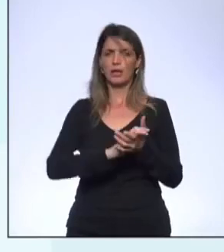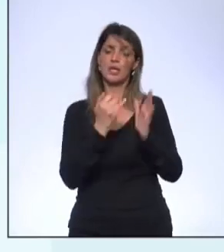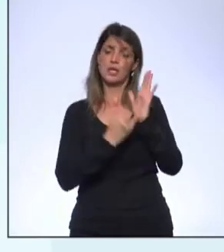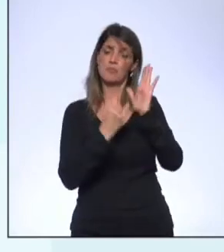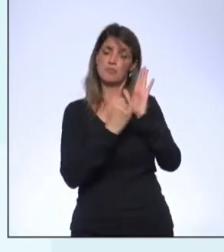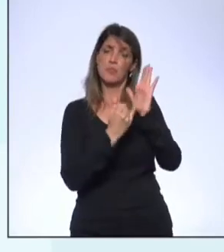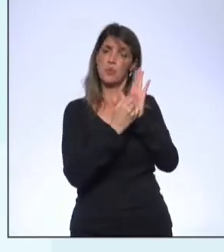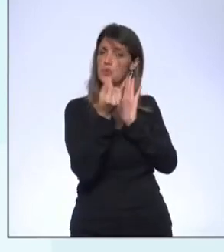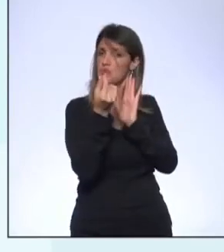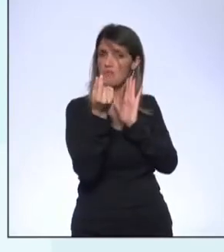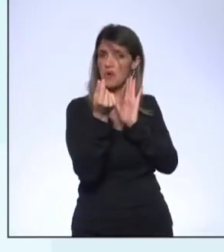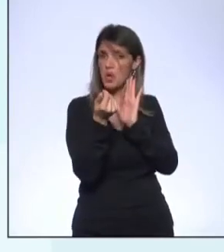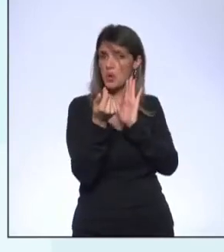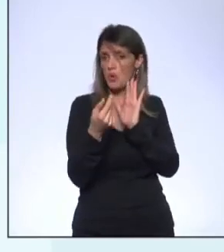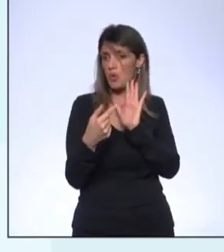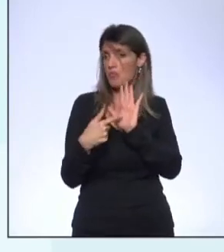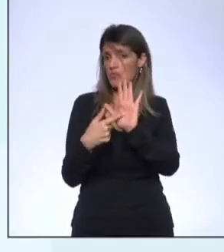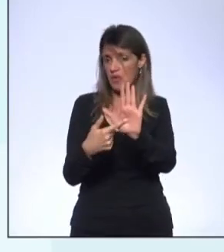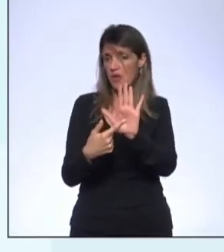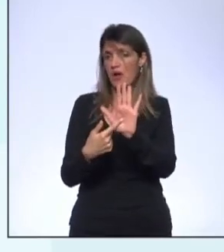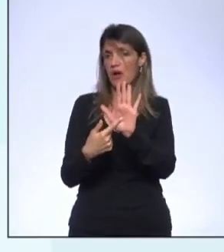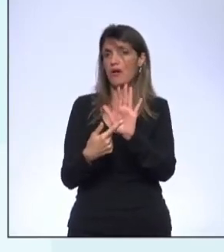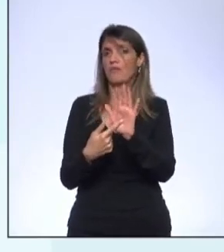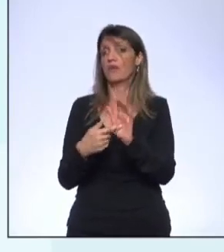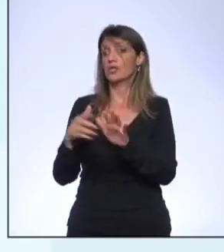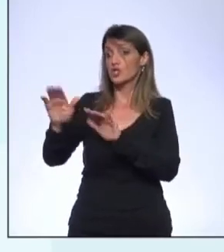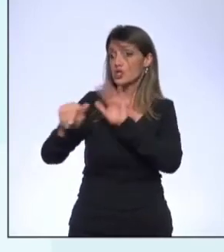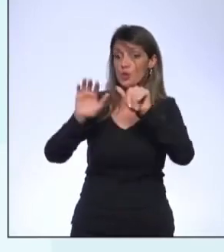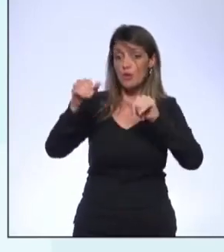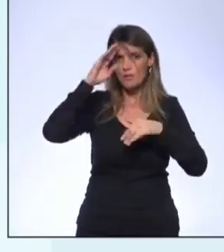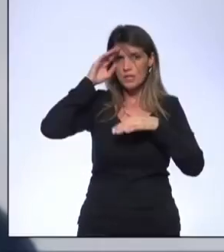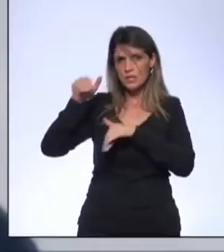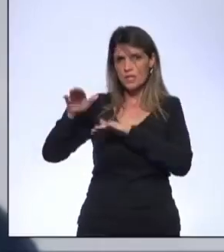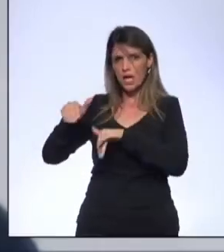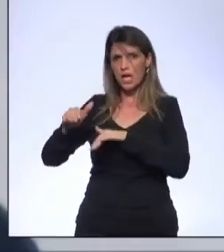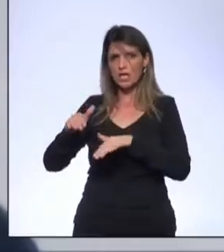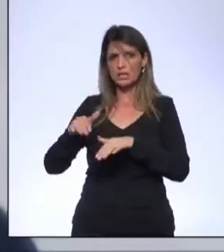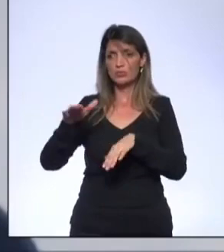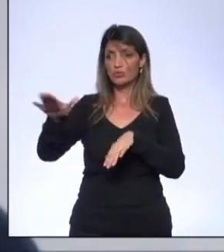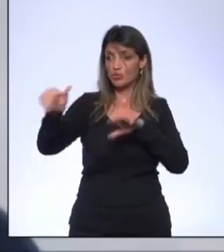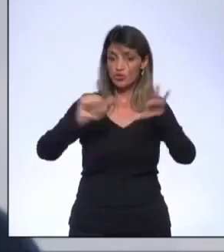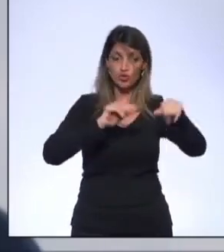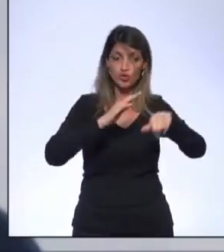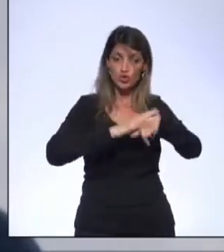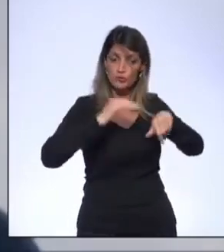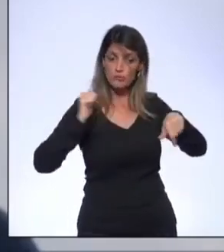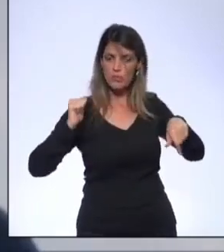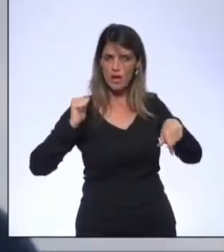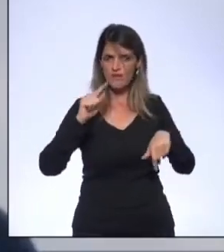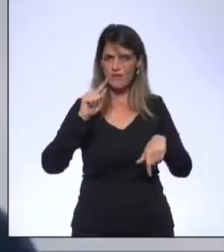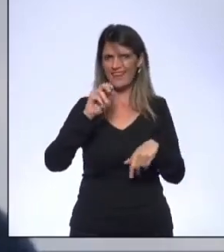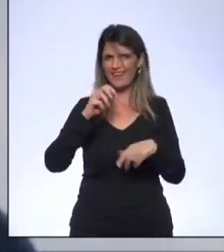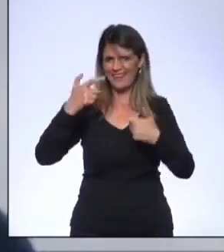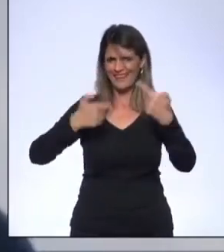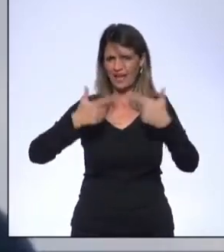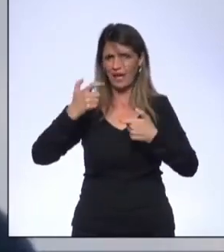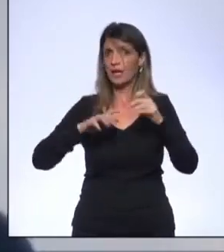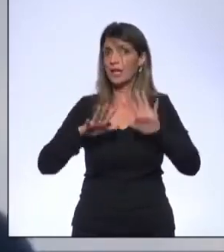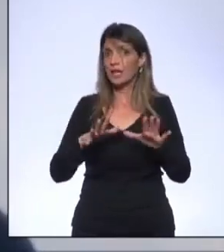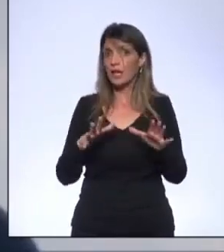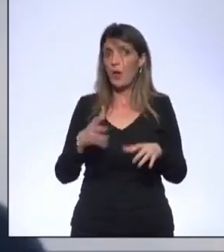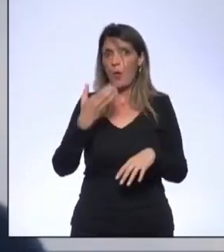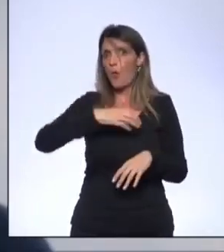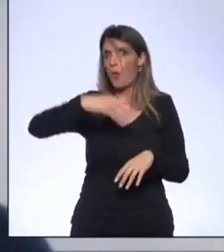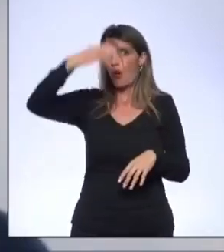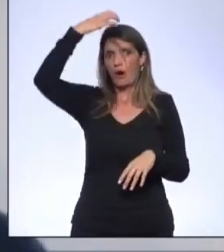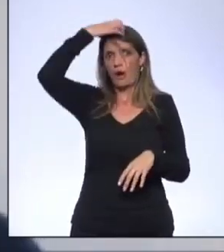impostos, convocava exércitos e declarava guerras. Então, vocês percebem que é um acúmulo, né, gente, de funções desse rei. Parece que